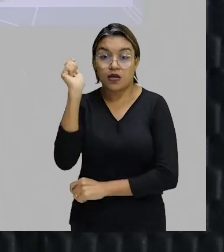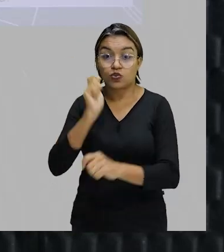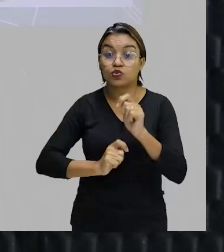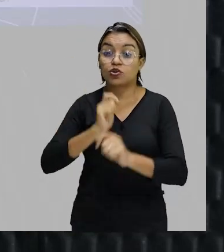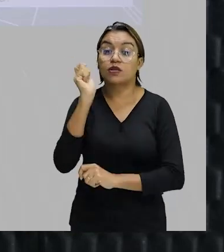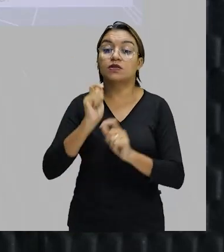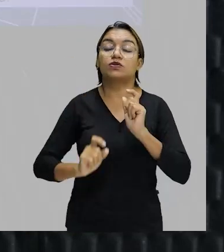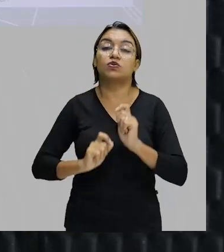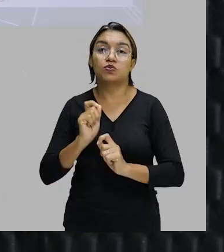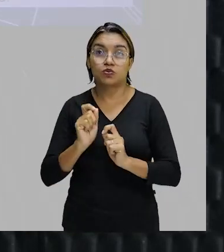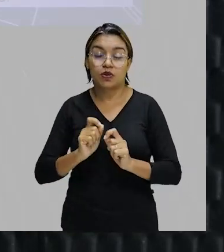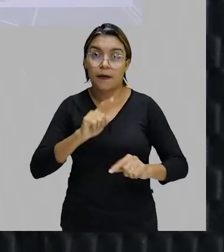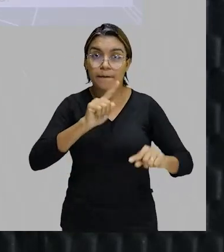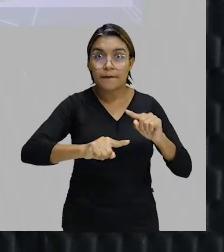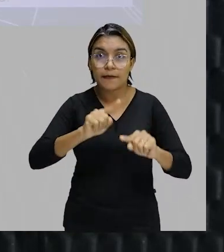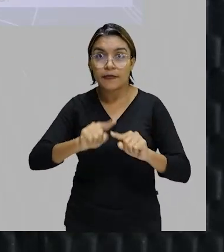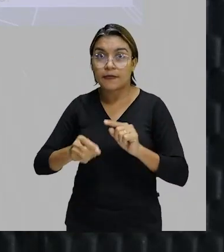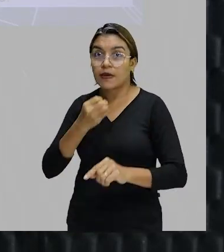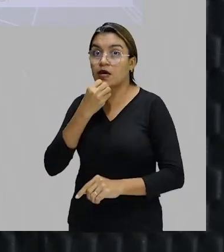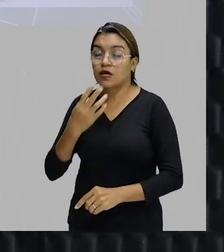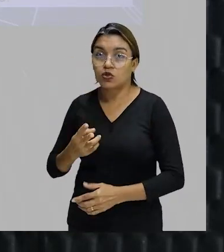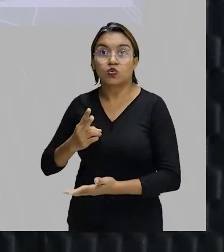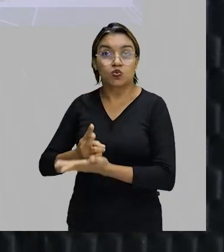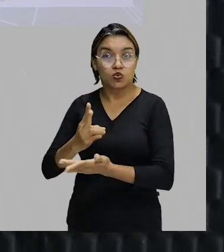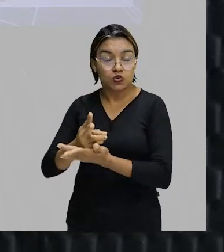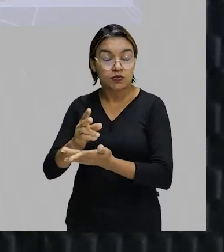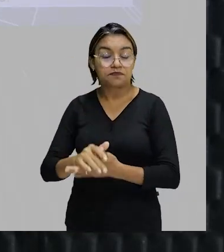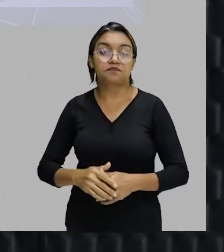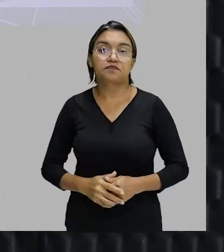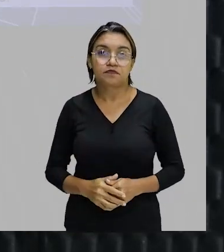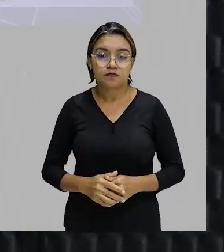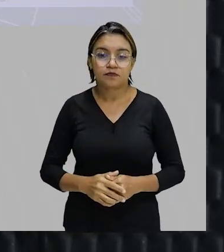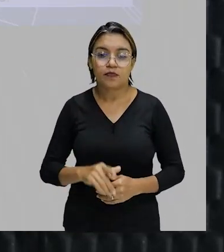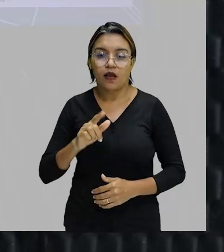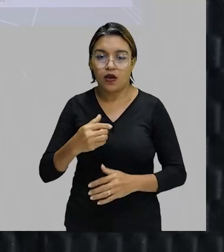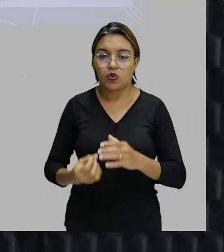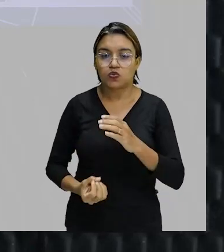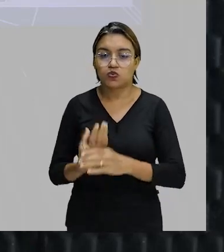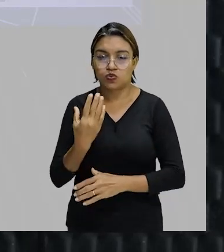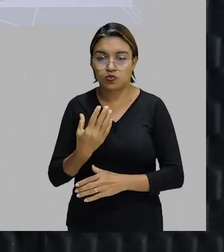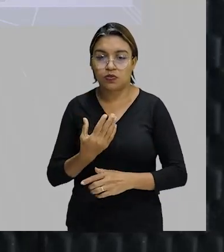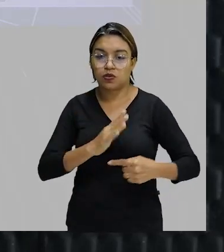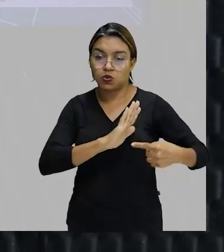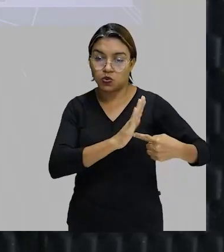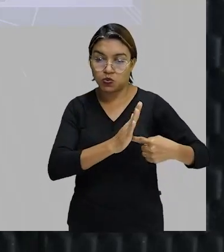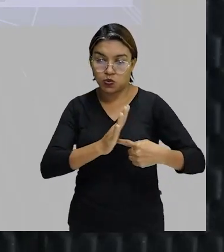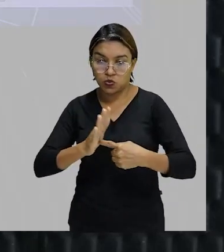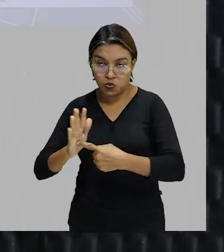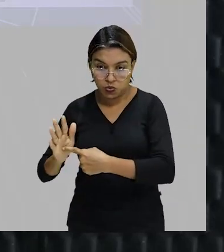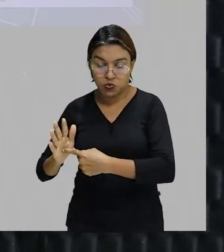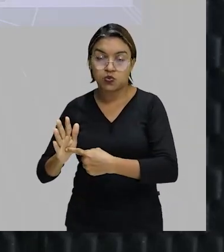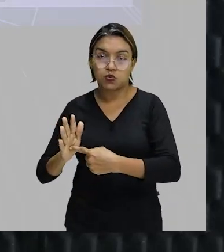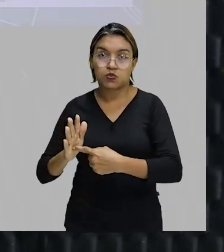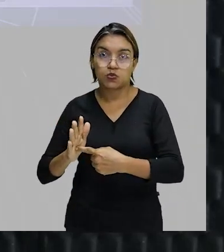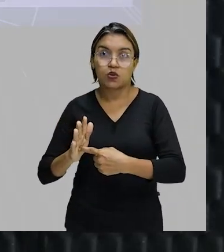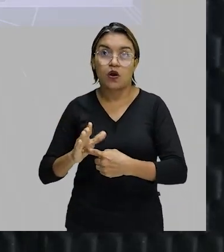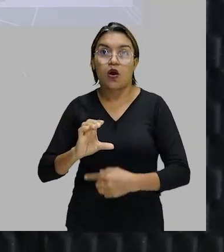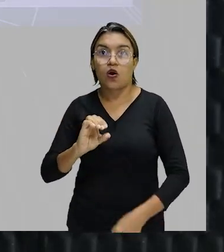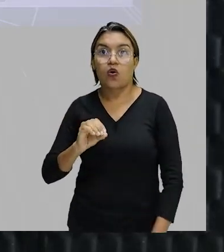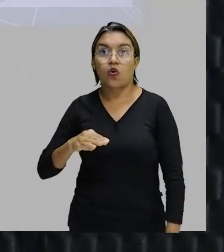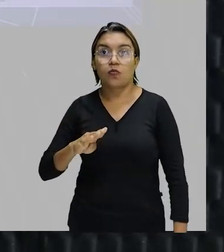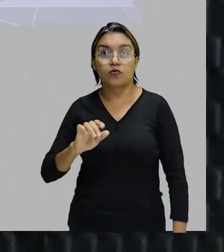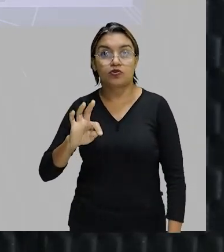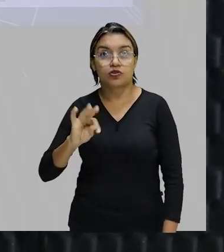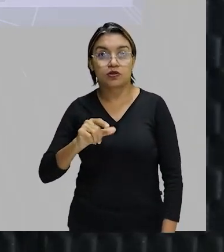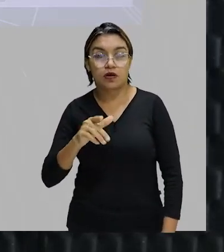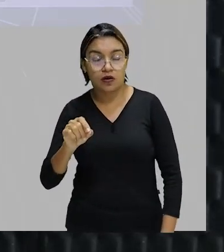dos chamados bens de consumo duráveis. O grande expoente dela vai ser aí o surgimento do motor a combustão, tá certo? Que vai utilizar